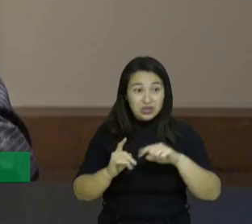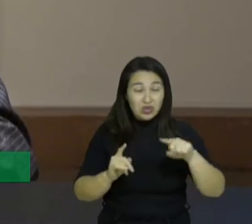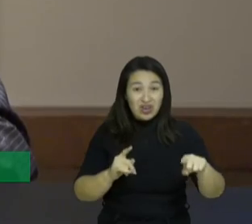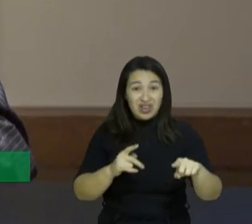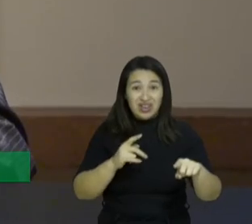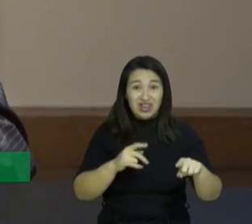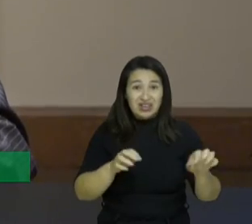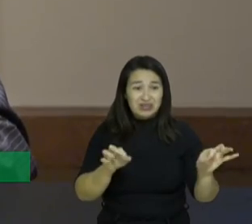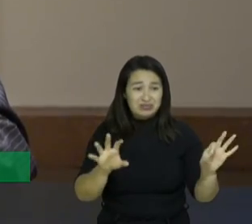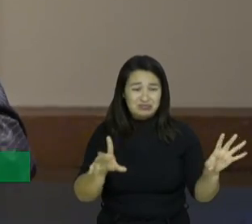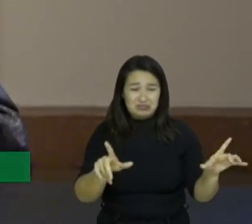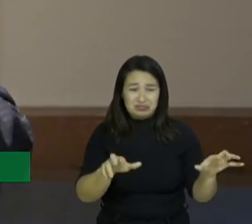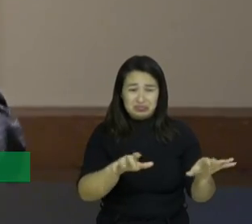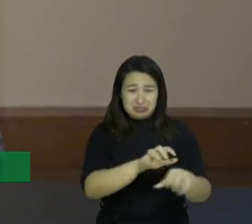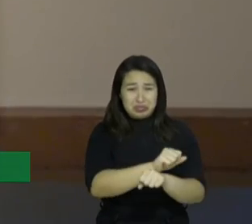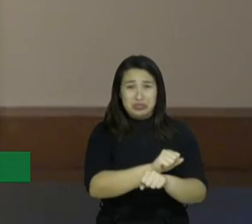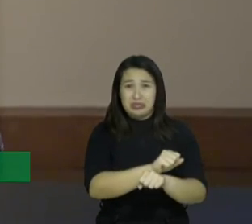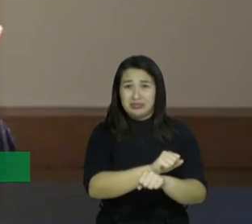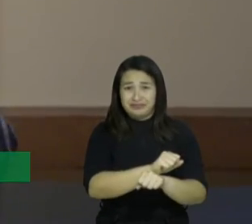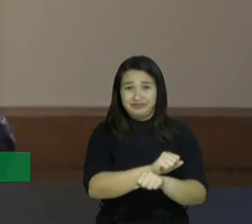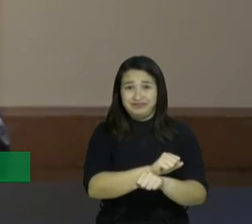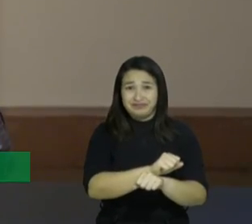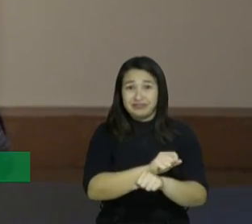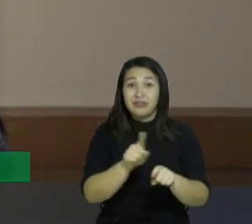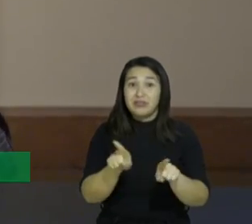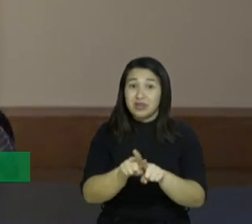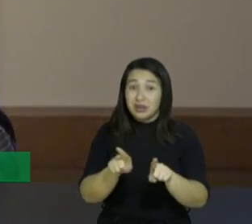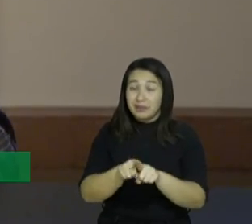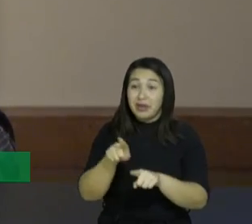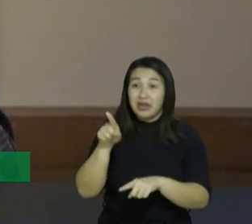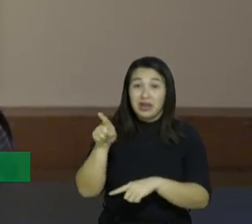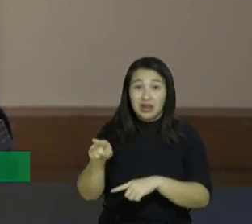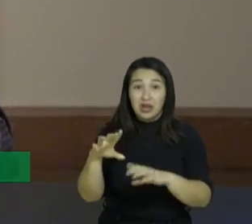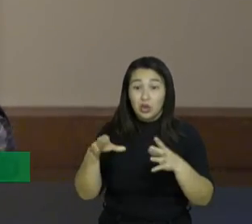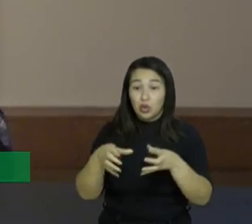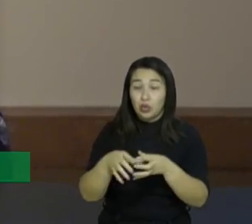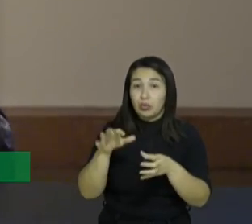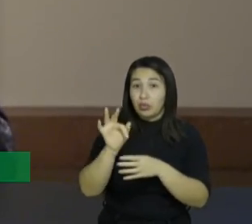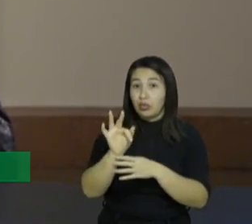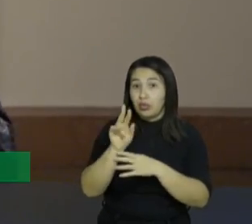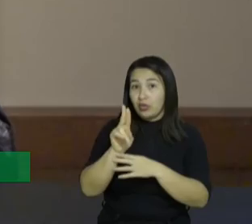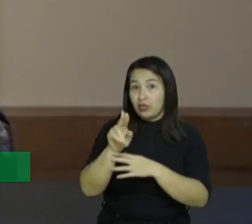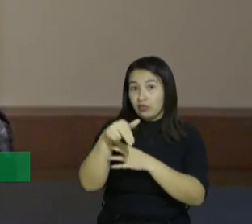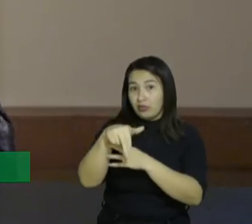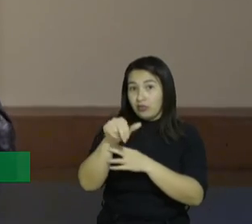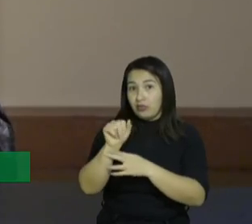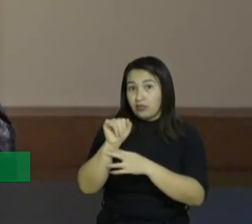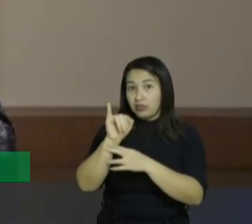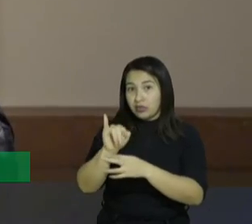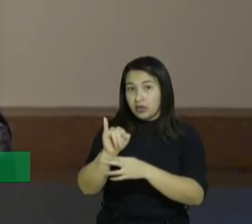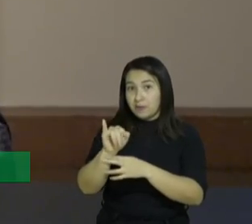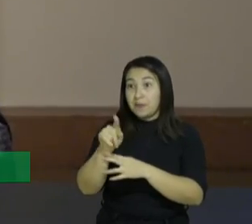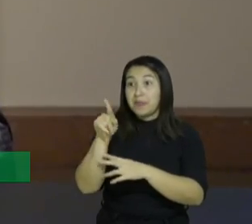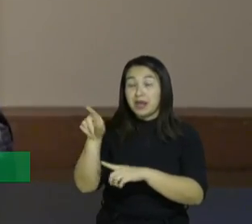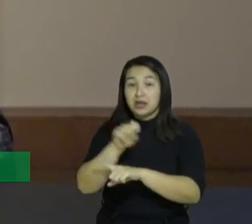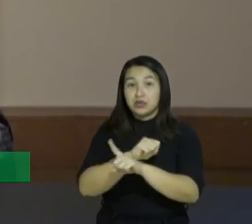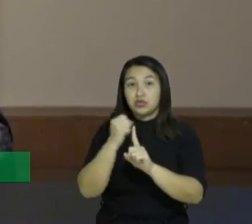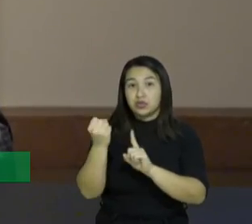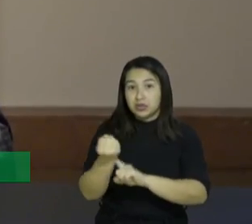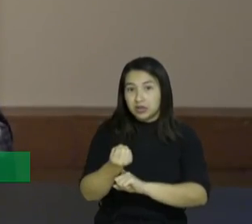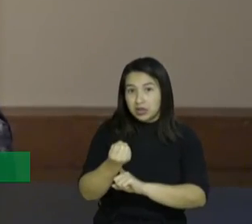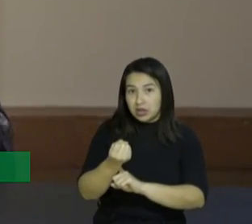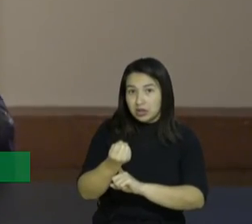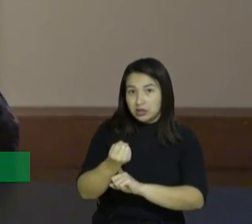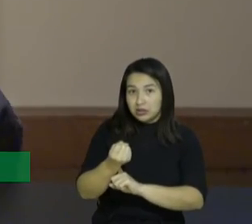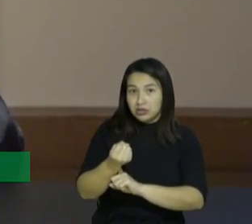fiscalização ambiental assim como na Funai né E que levantou sérias preocupações na sociedade civil eh